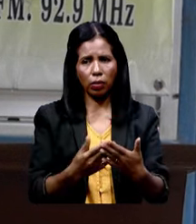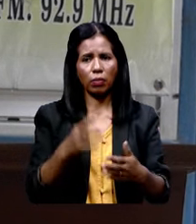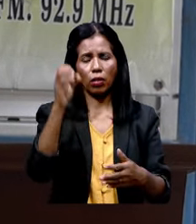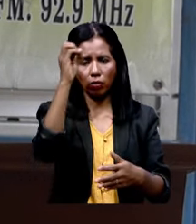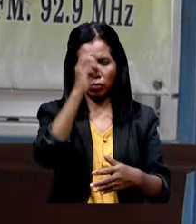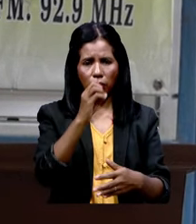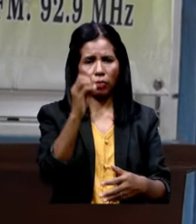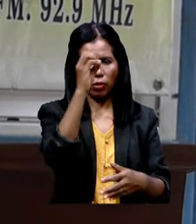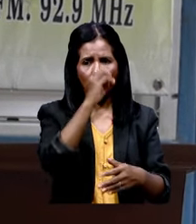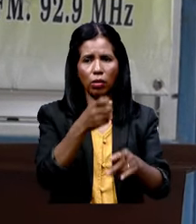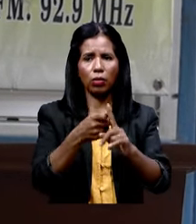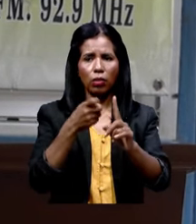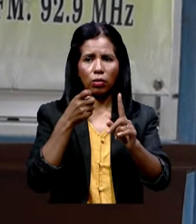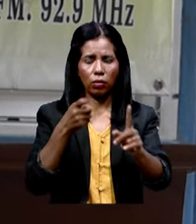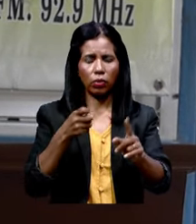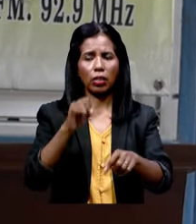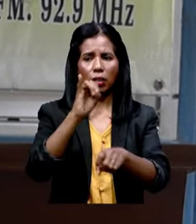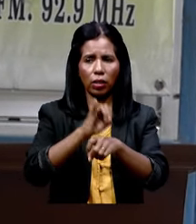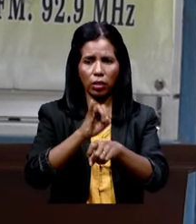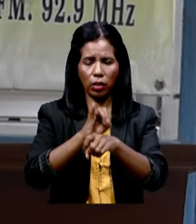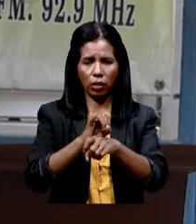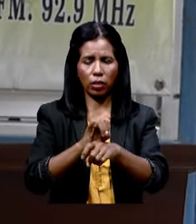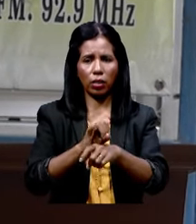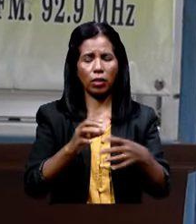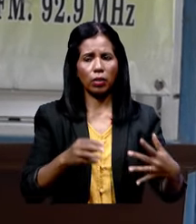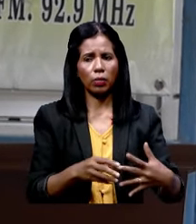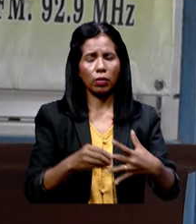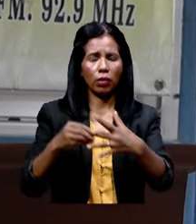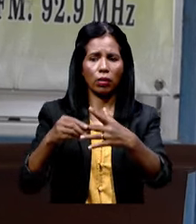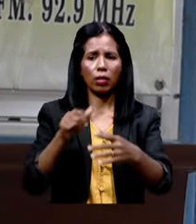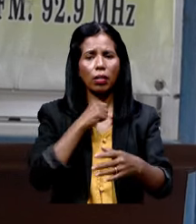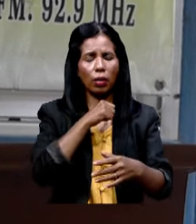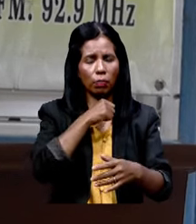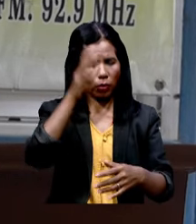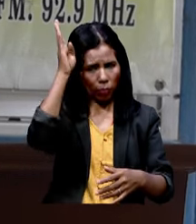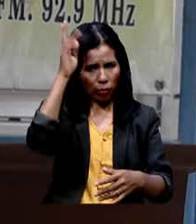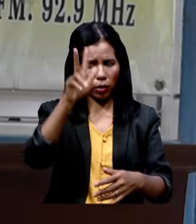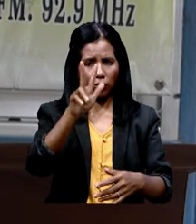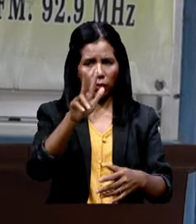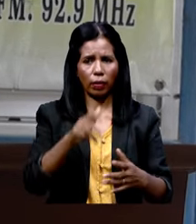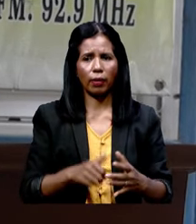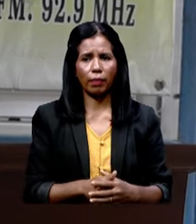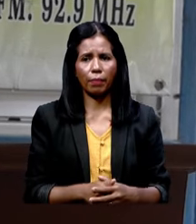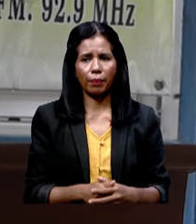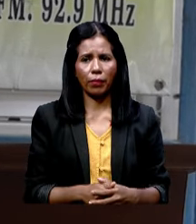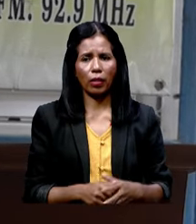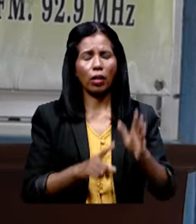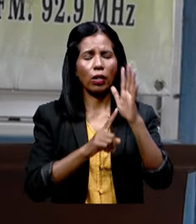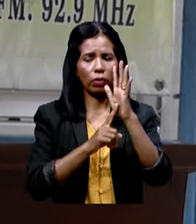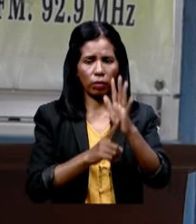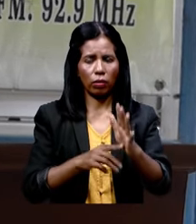observação o se parte religioso, Liliuba, o bispo na Intu. Né aturca tak